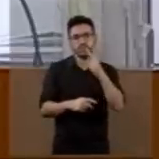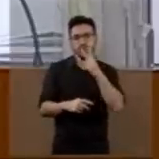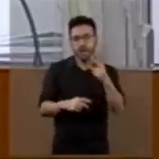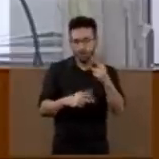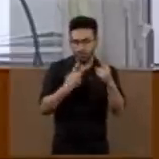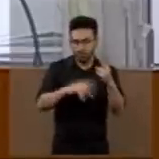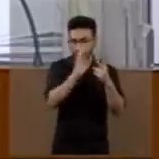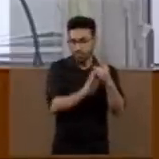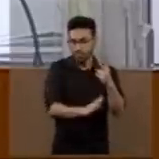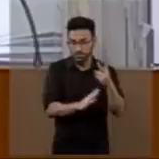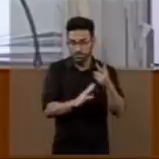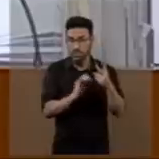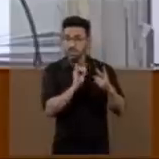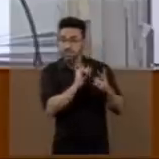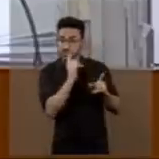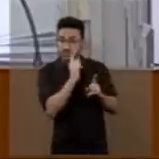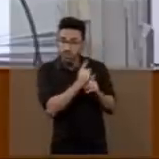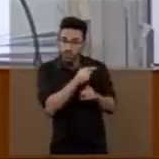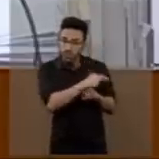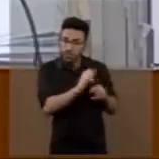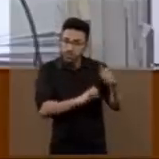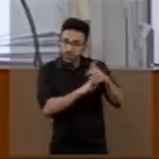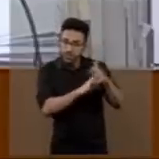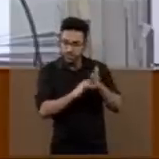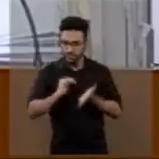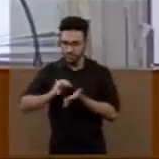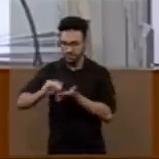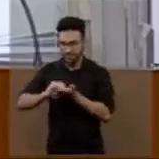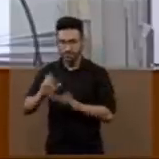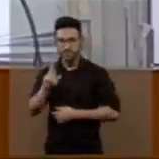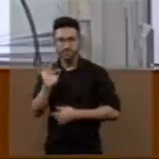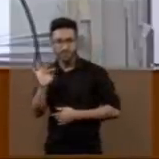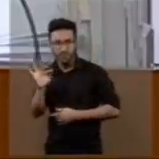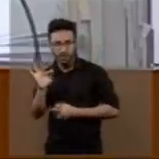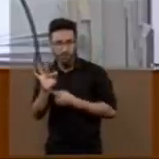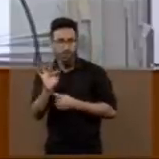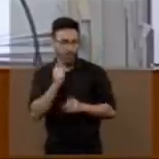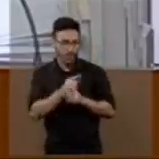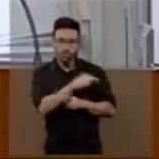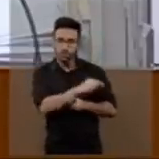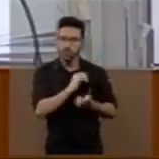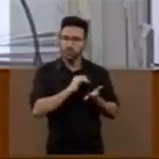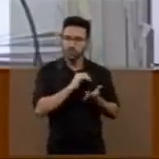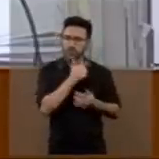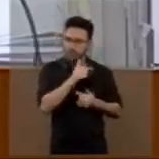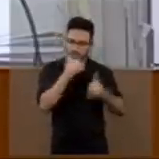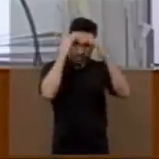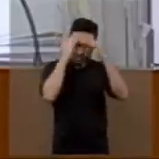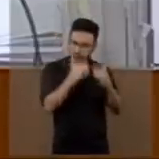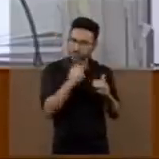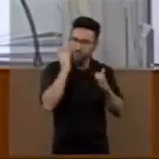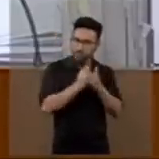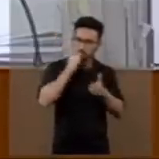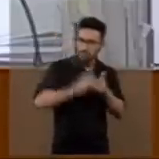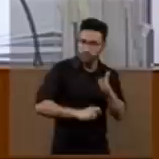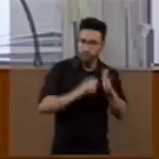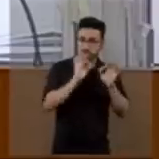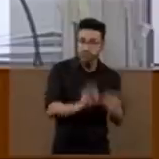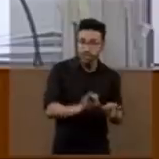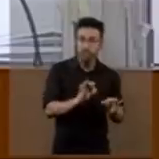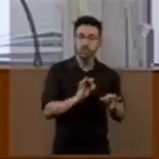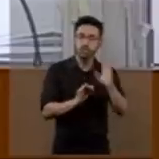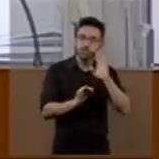país, sempre que constatado pela Secretaria da Receita Federal que determinada empresa não está cumprindo obrigação tributária principal